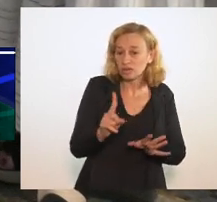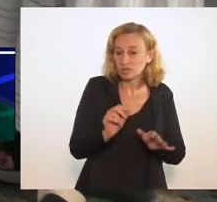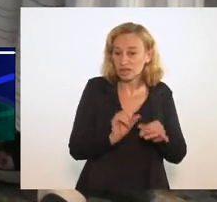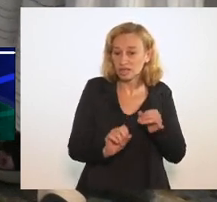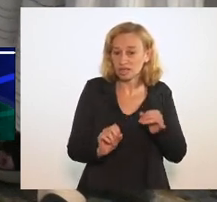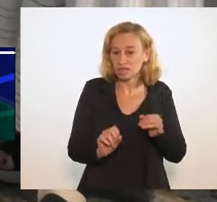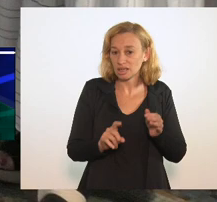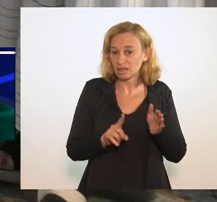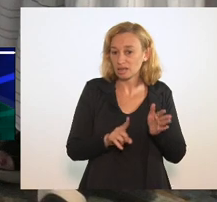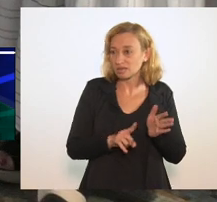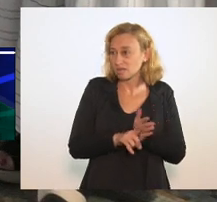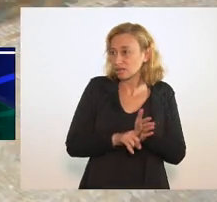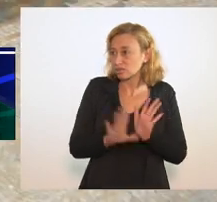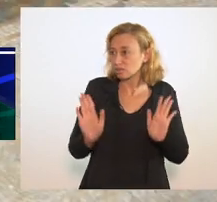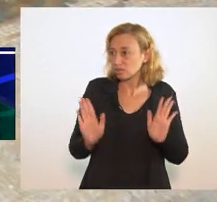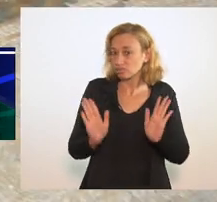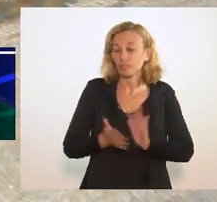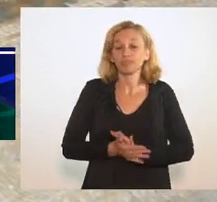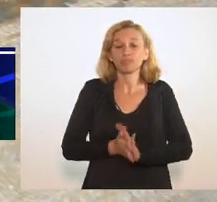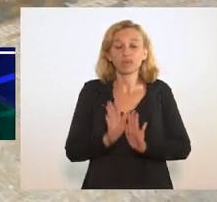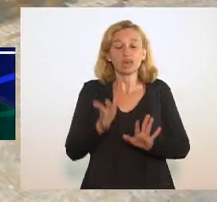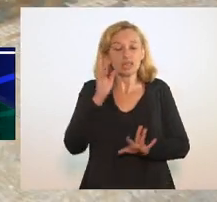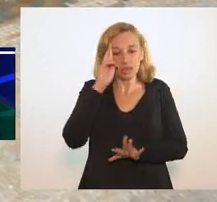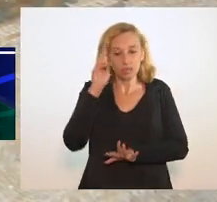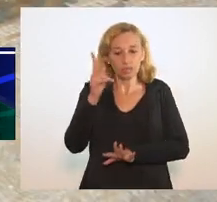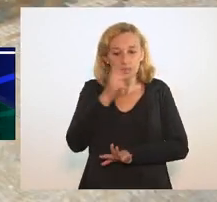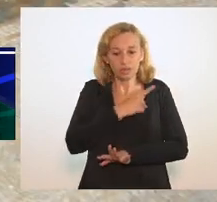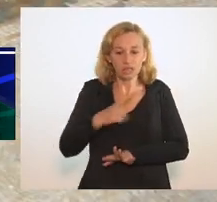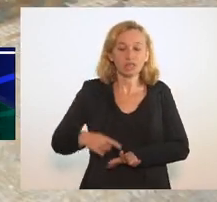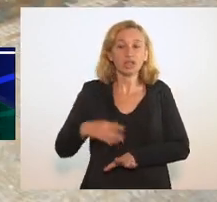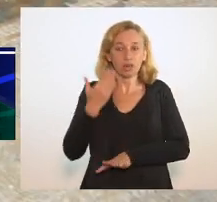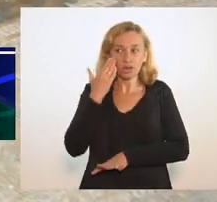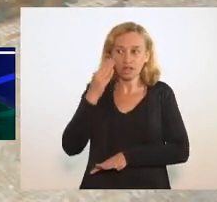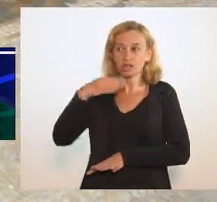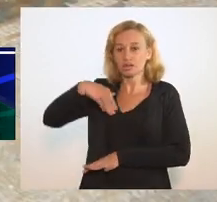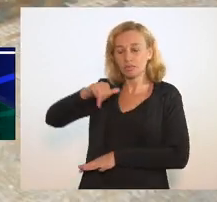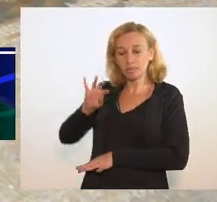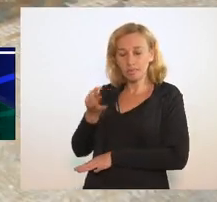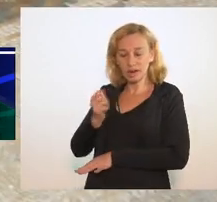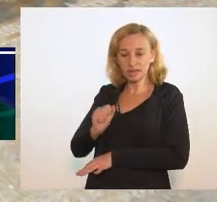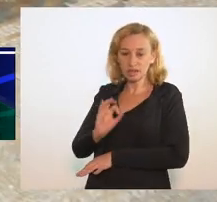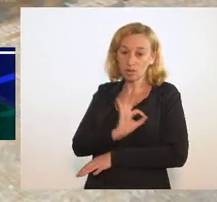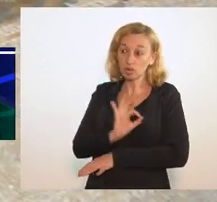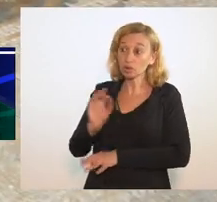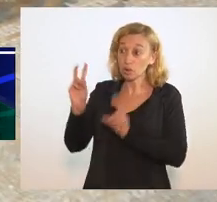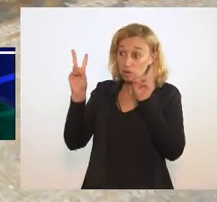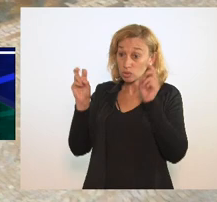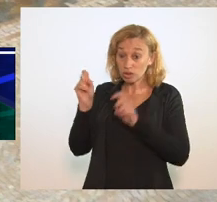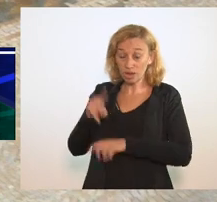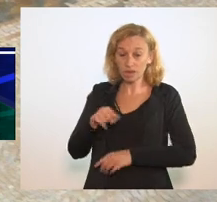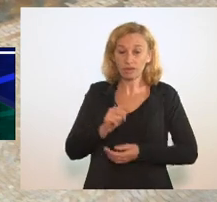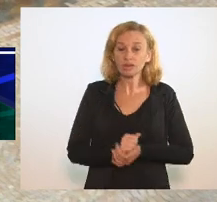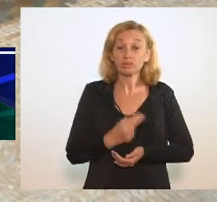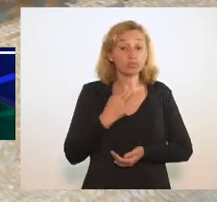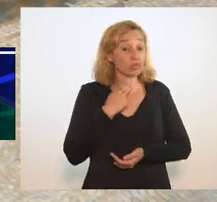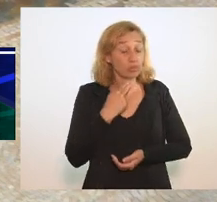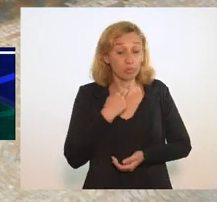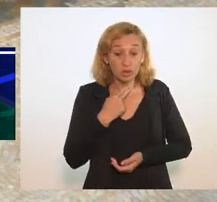essa ponderação. Não, senhor presidente, eu entendo a ponderação da deputada Marta Rocha. A questão é que nós não